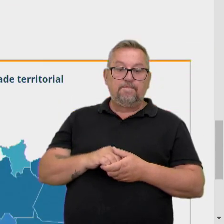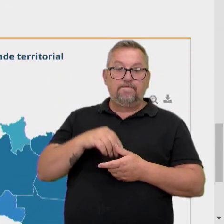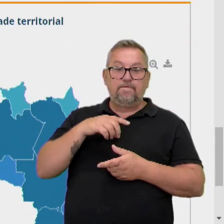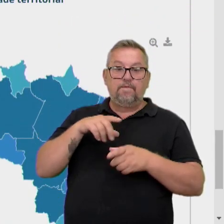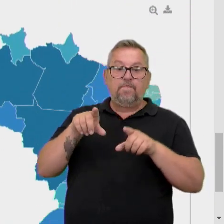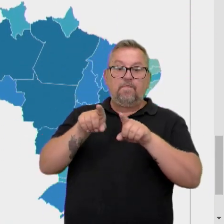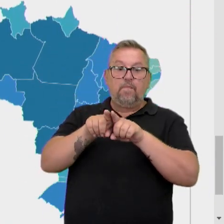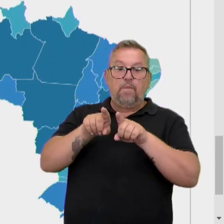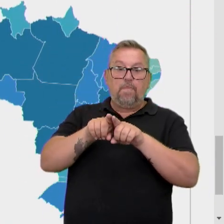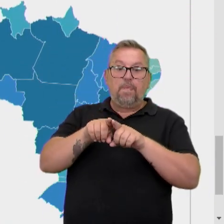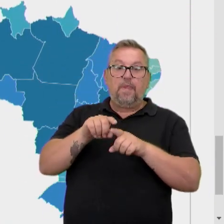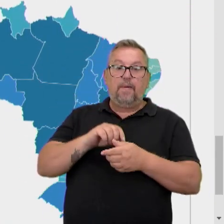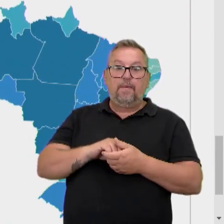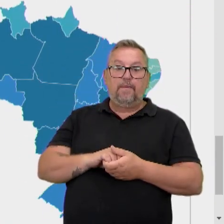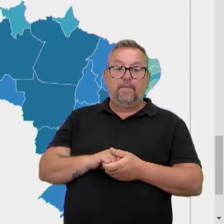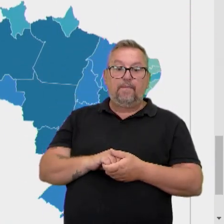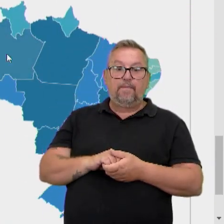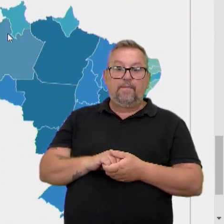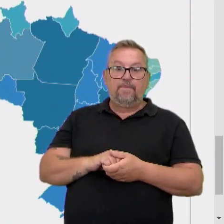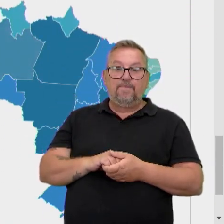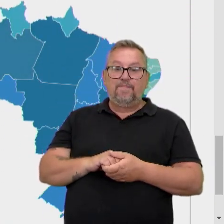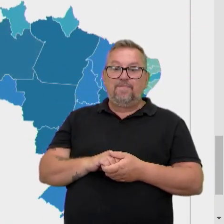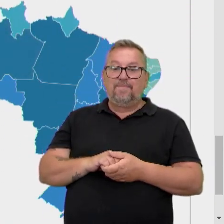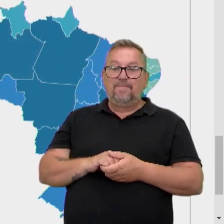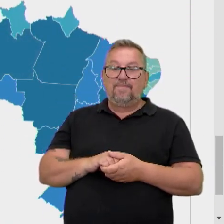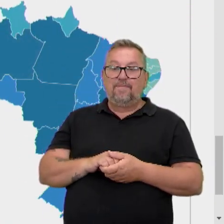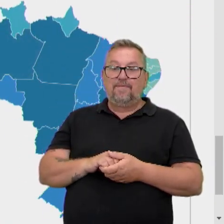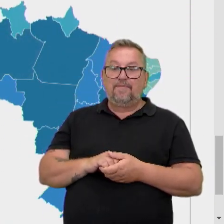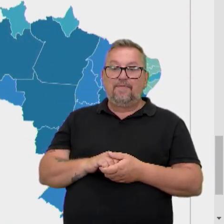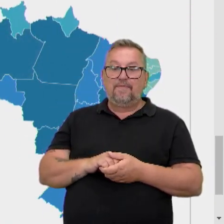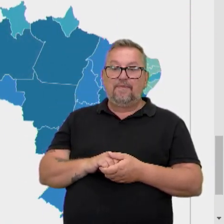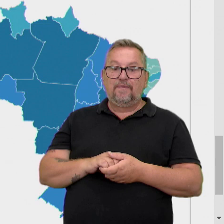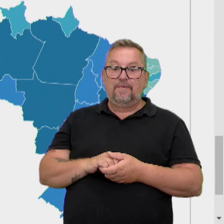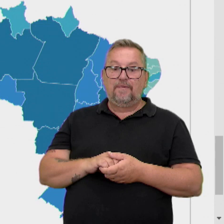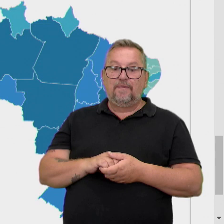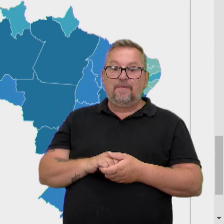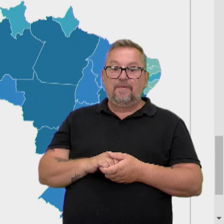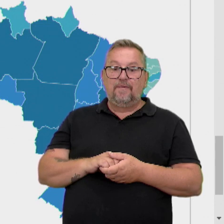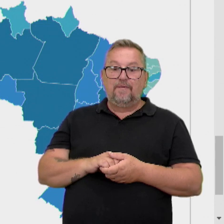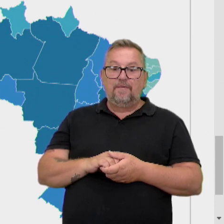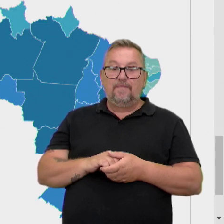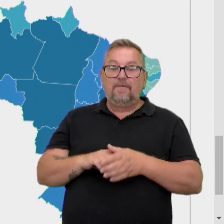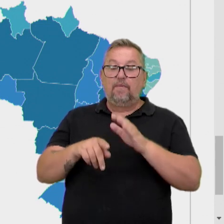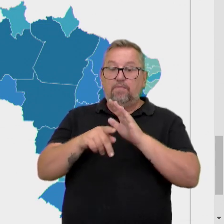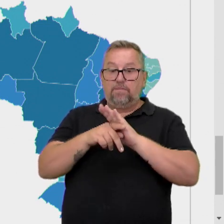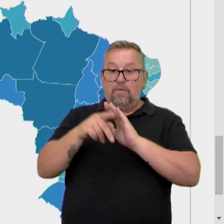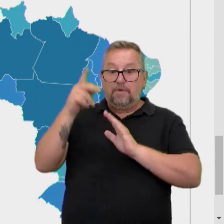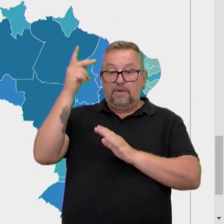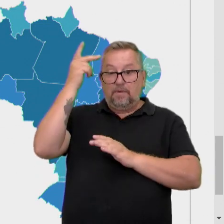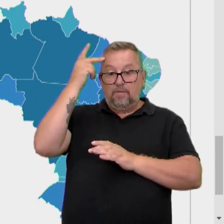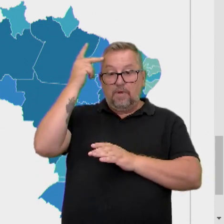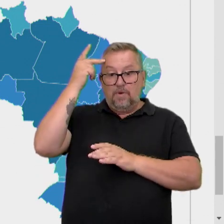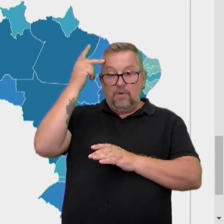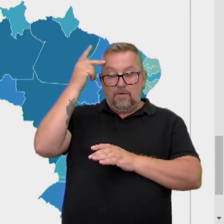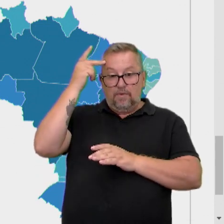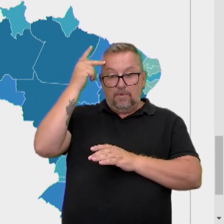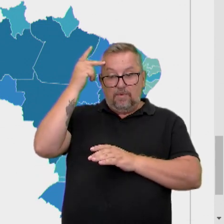e ambiente. Então temos aqui, ó, a área da unidade territorial do estado de São Paulo,